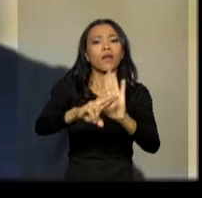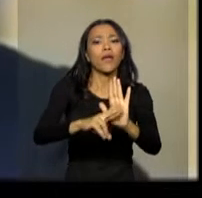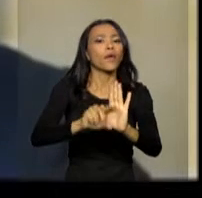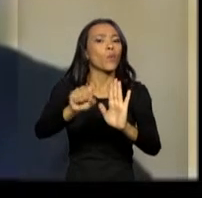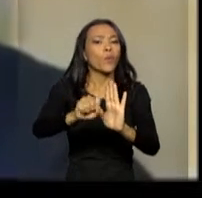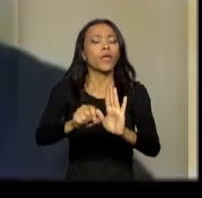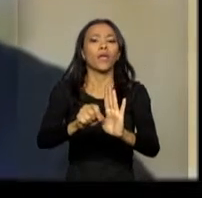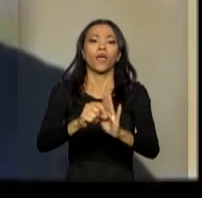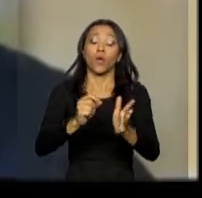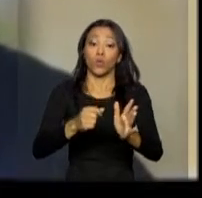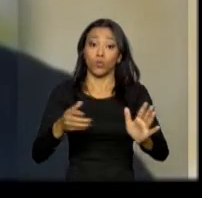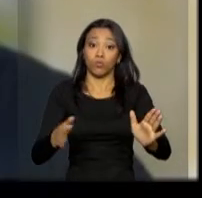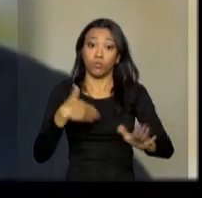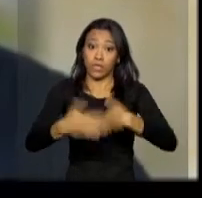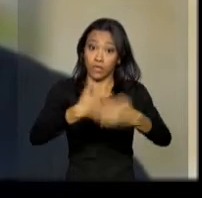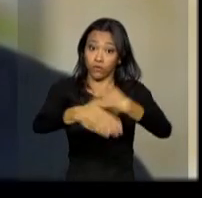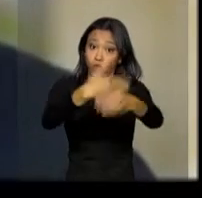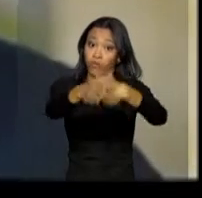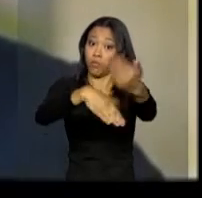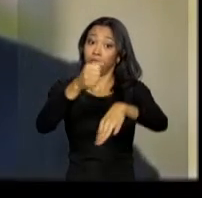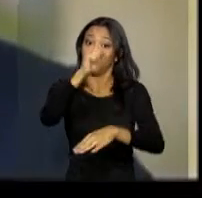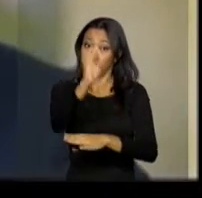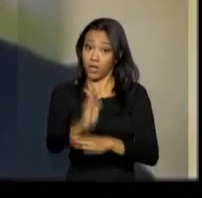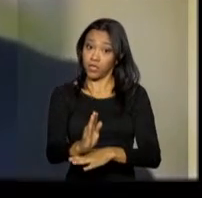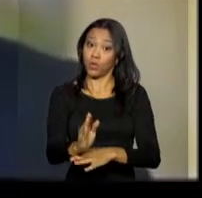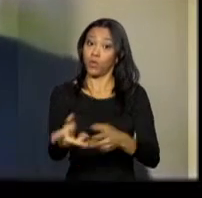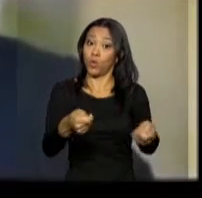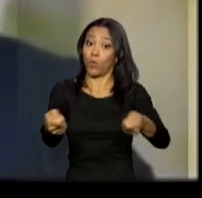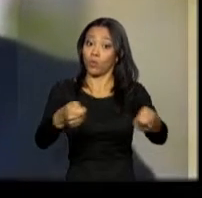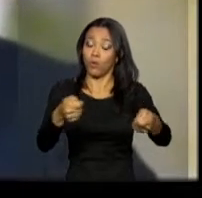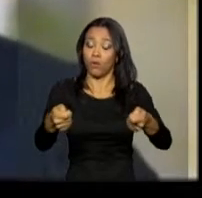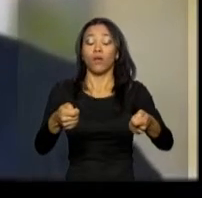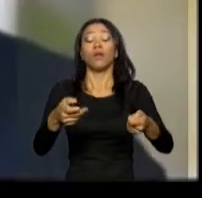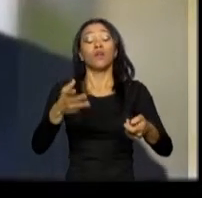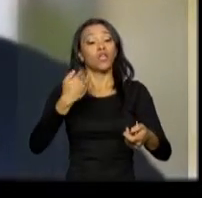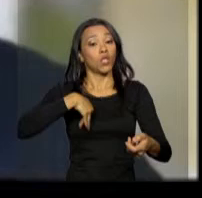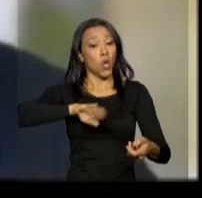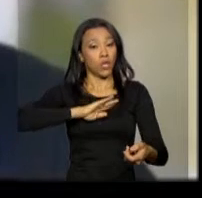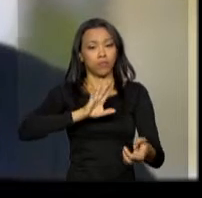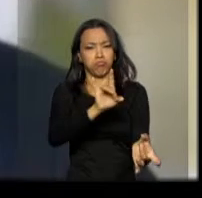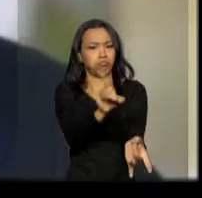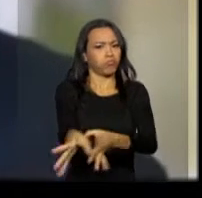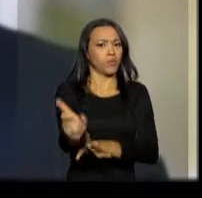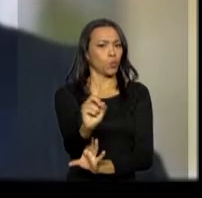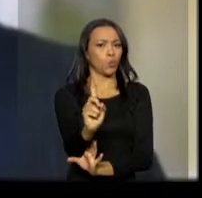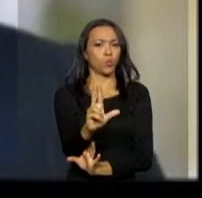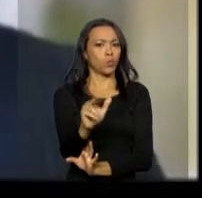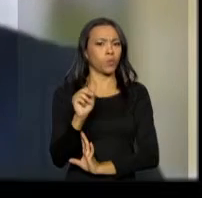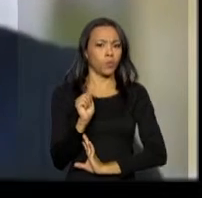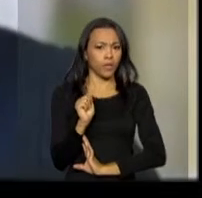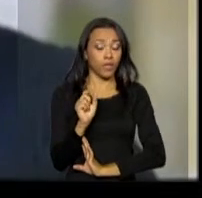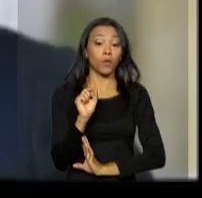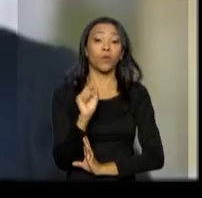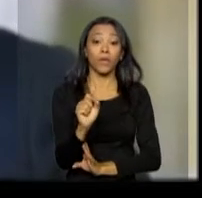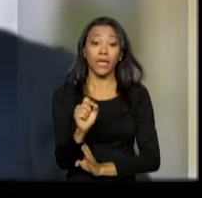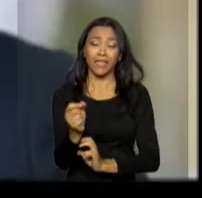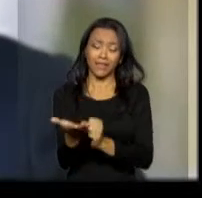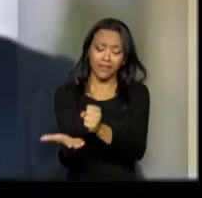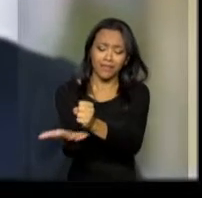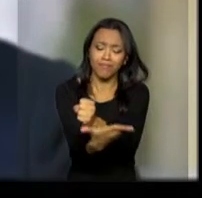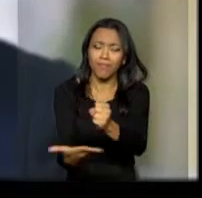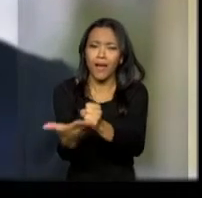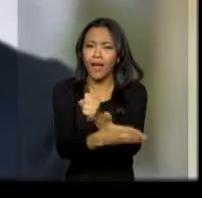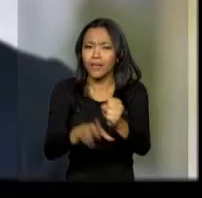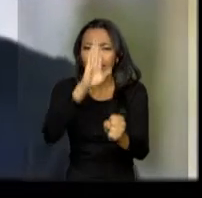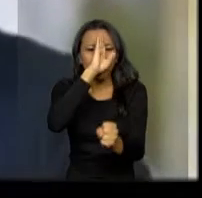crescimento sustentado e a estabilidade. E não abriremos mão, jamais, dos pilares